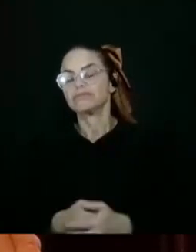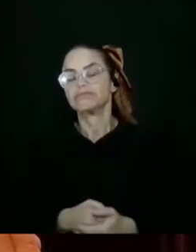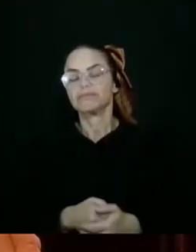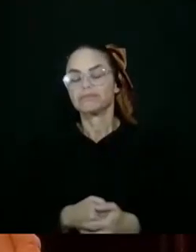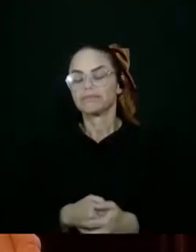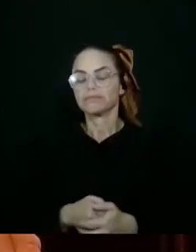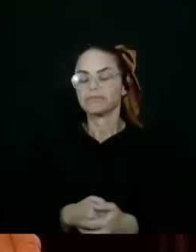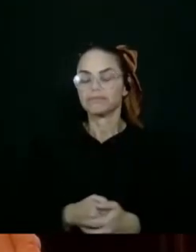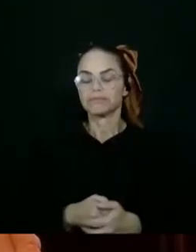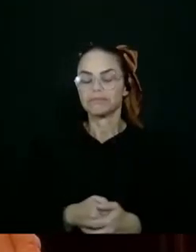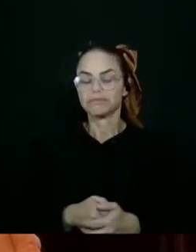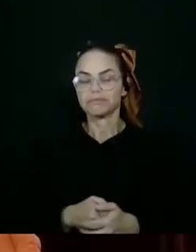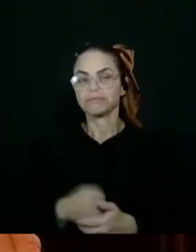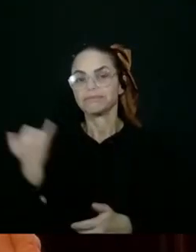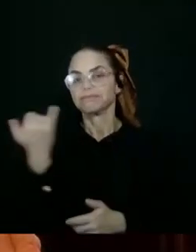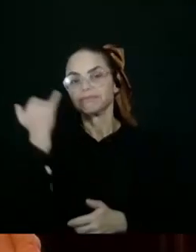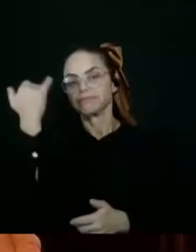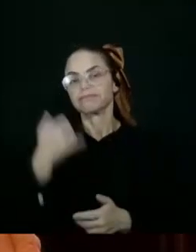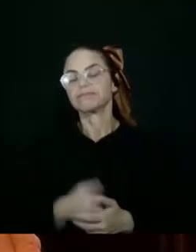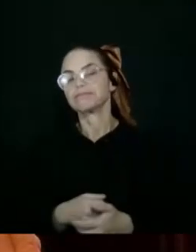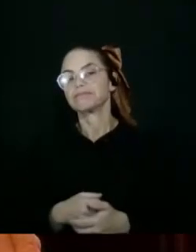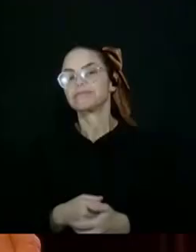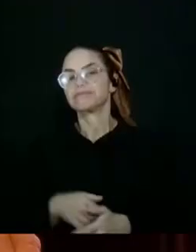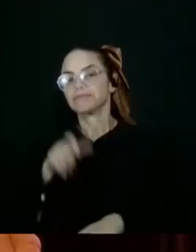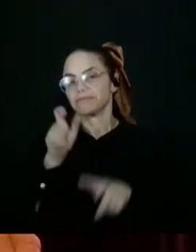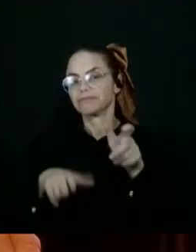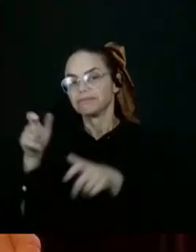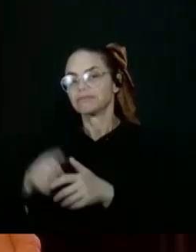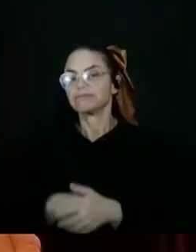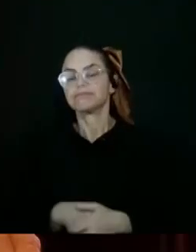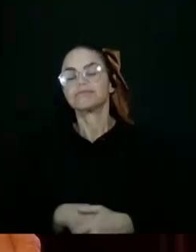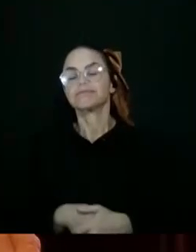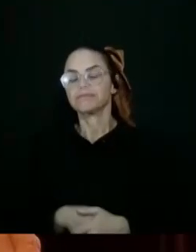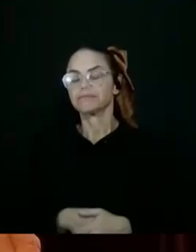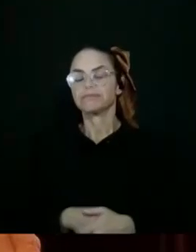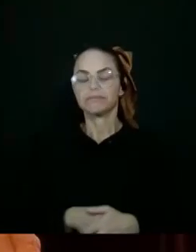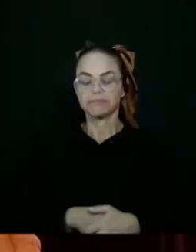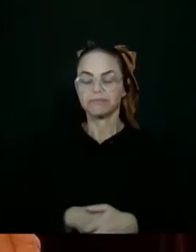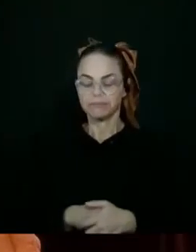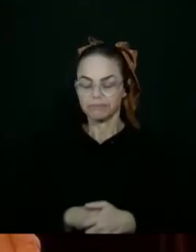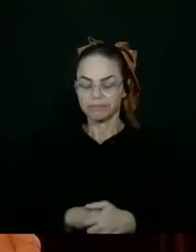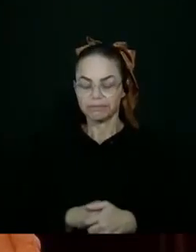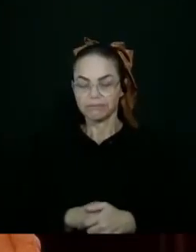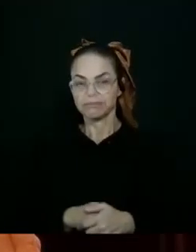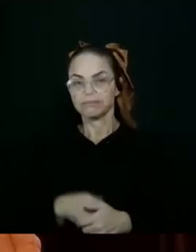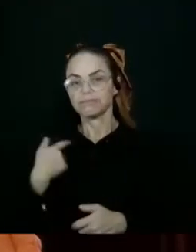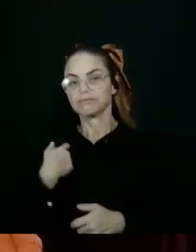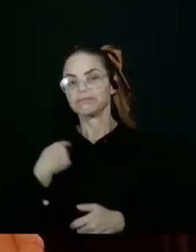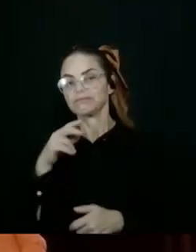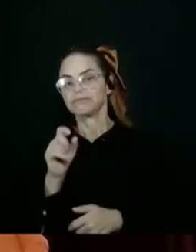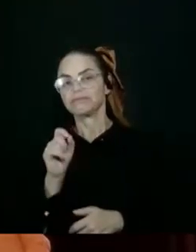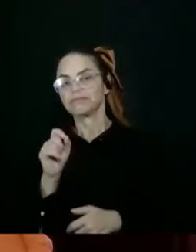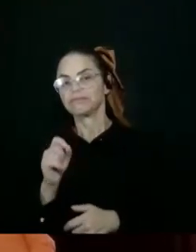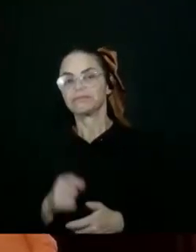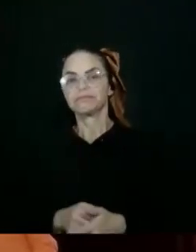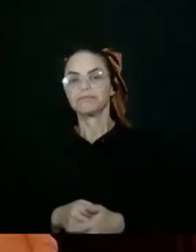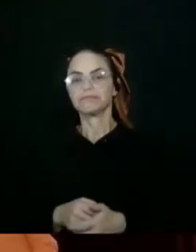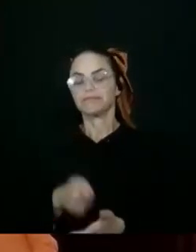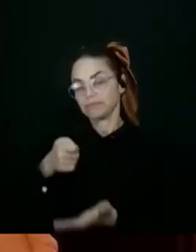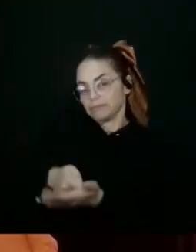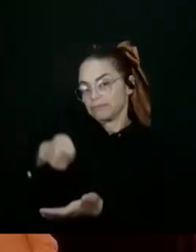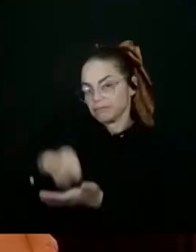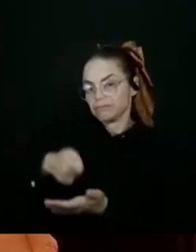é importante, que às vezes as pessoas podem deixar passar, é quem é obrigatório